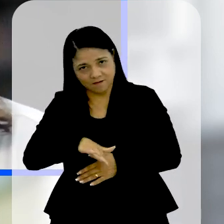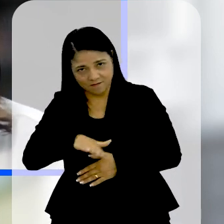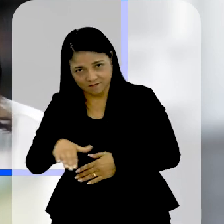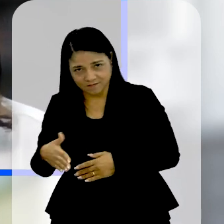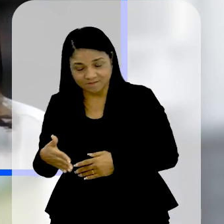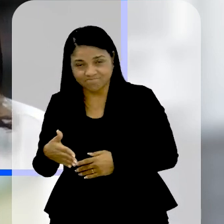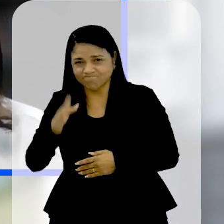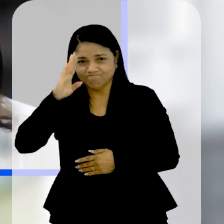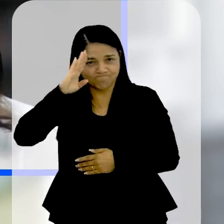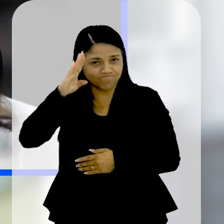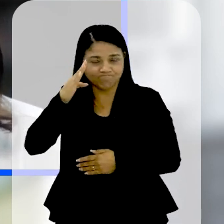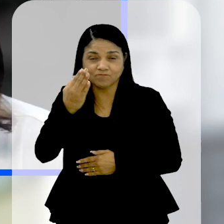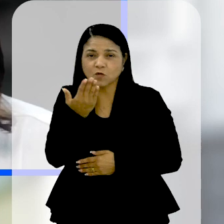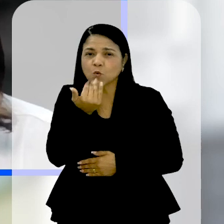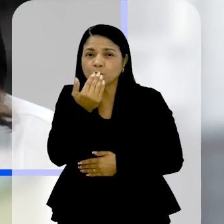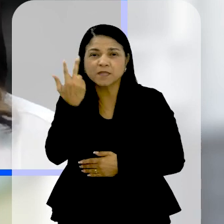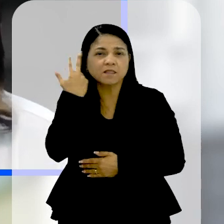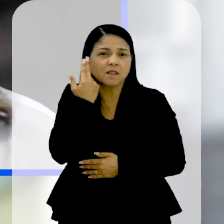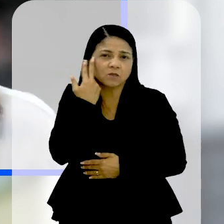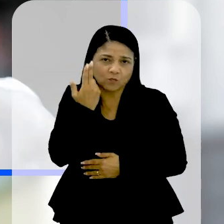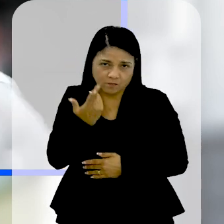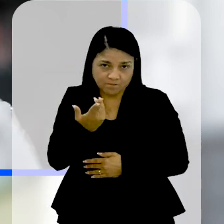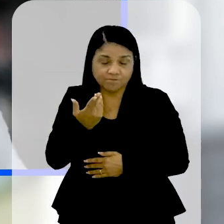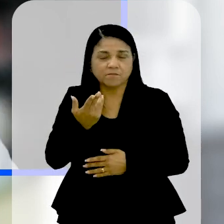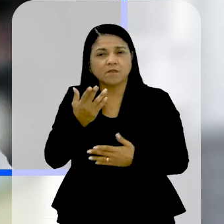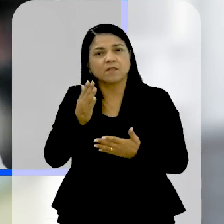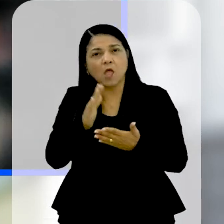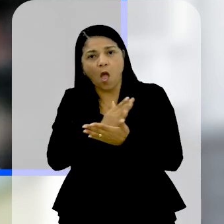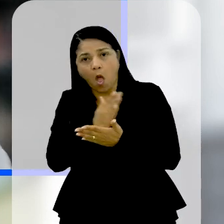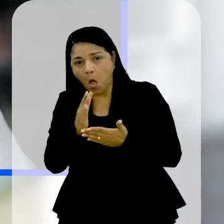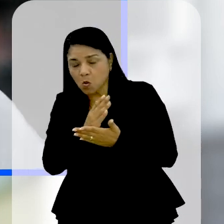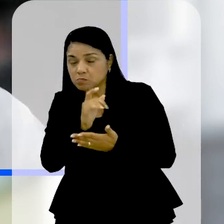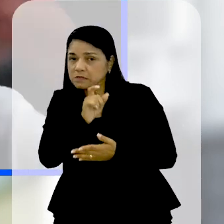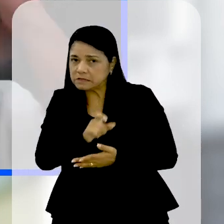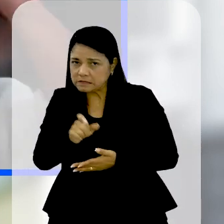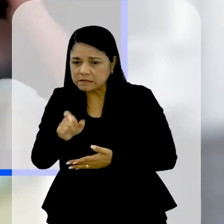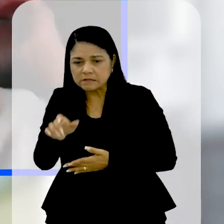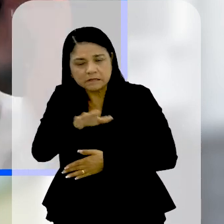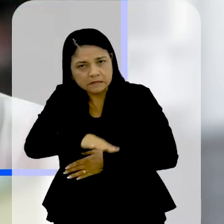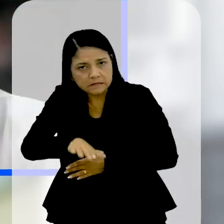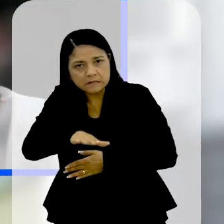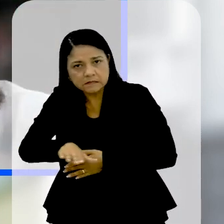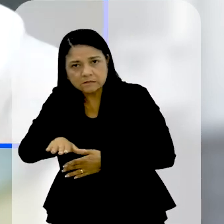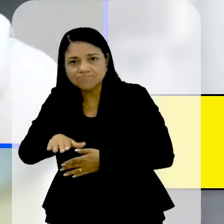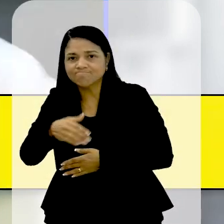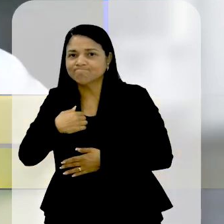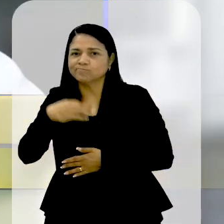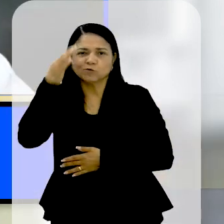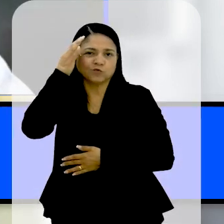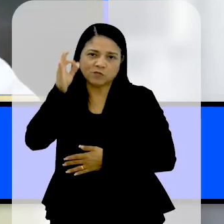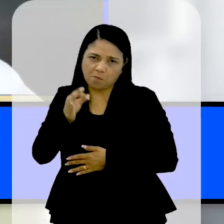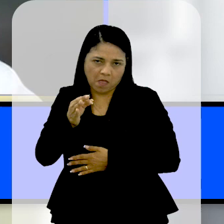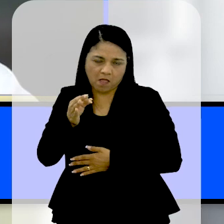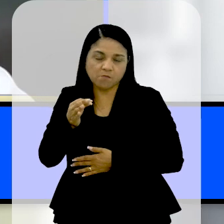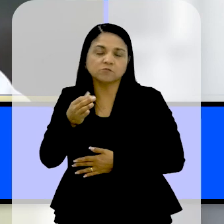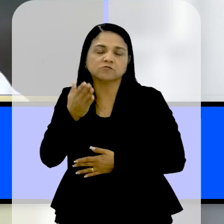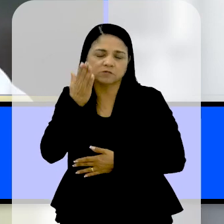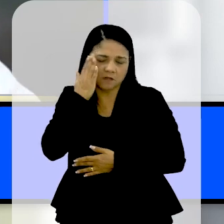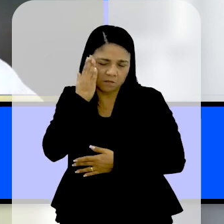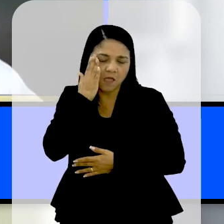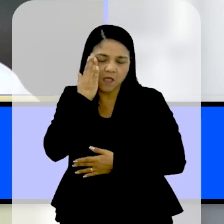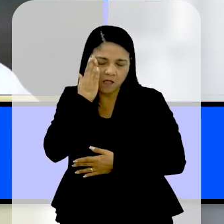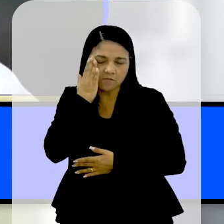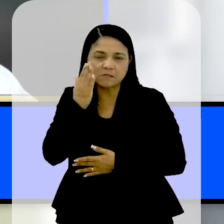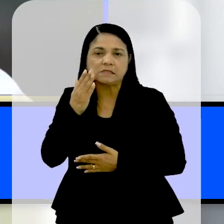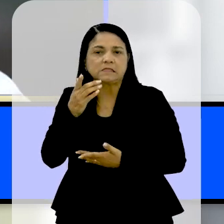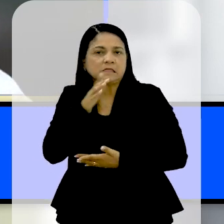Sim, exatamente. Tem alguns casos, obviamente, que sabemos que não tem como. Tem mães